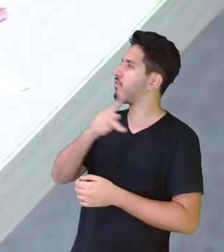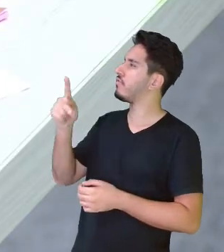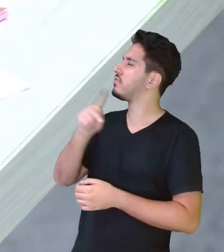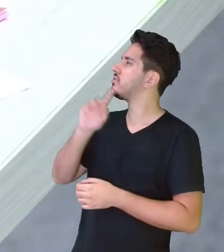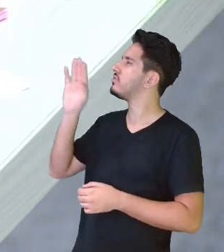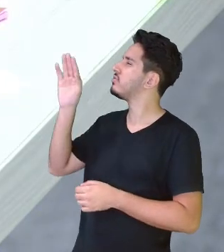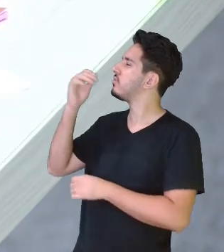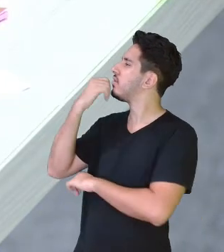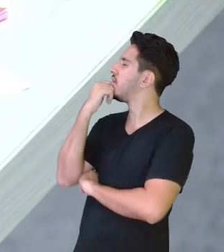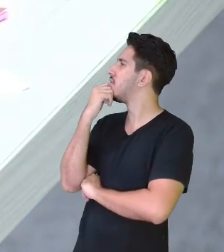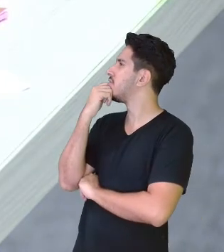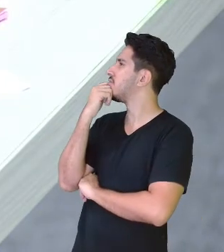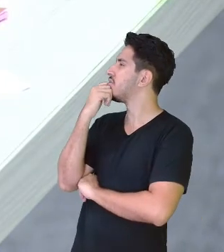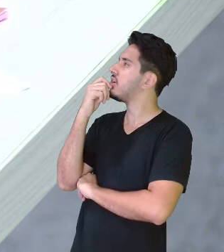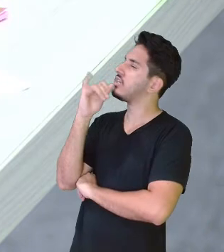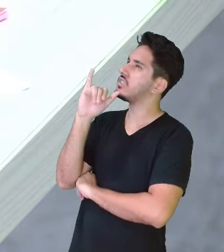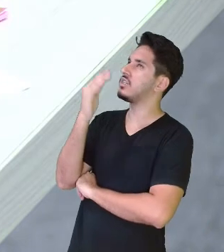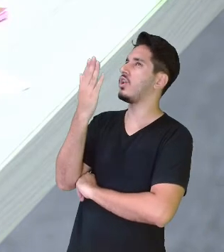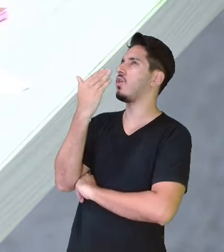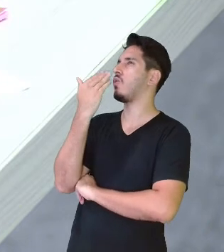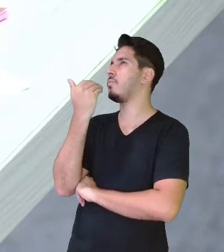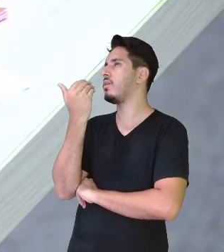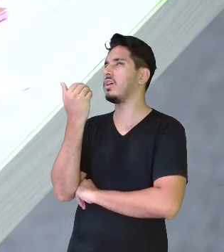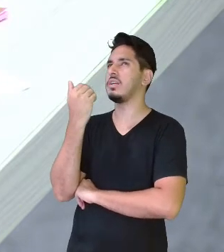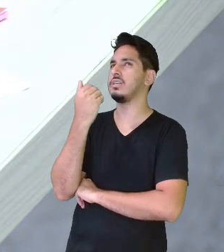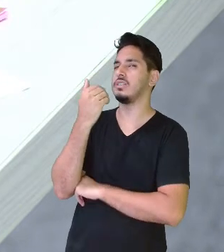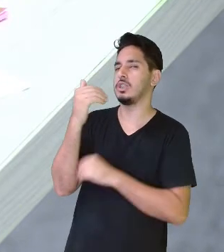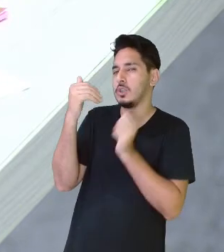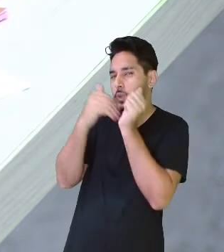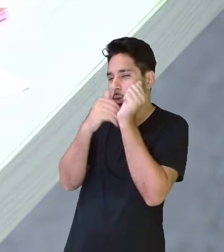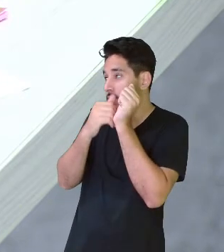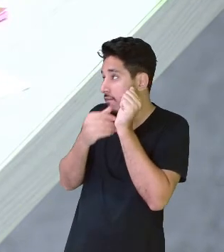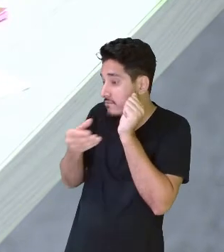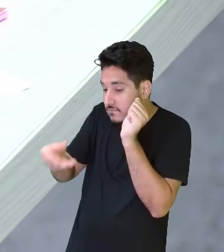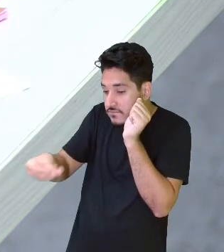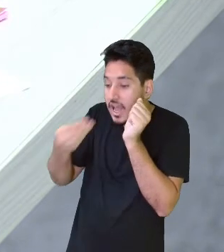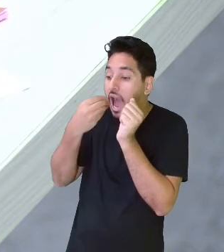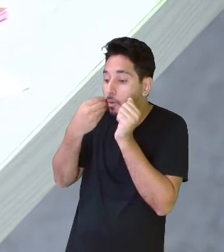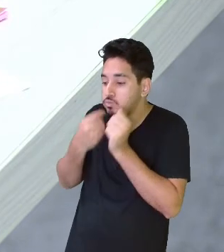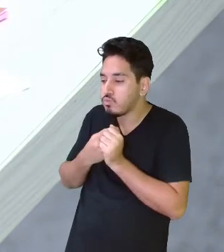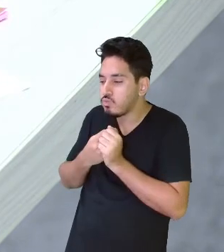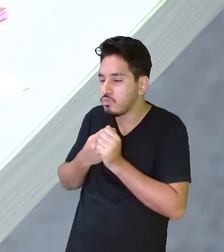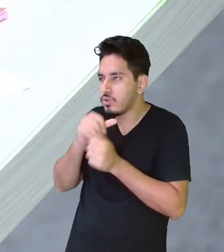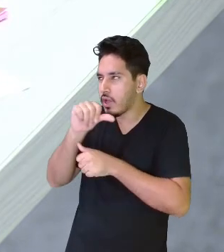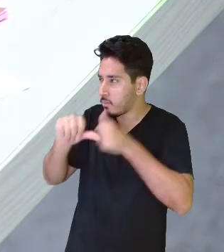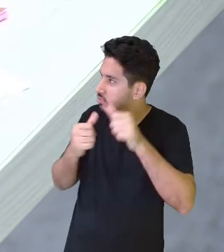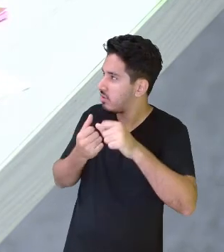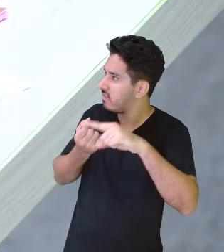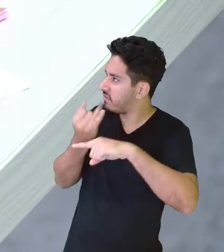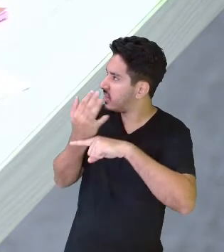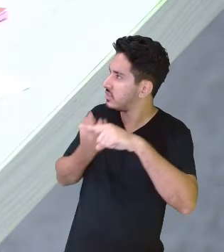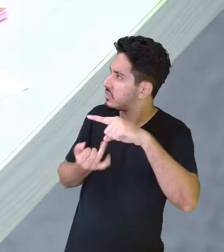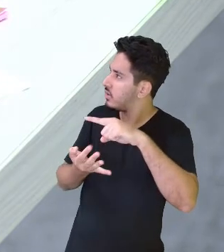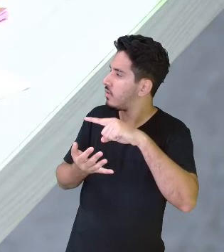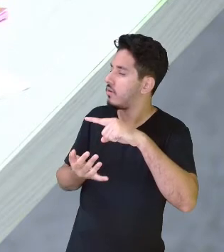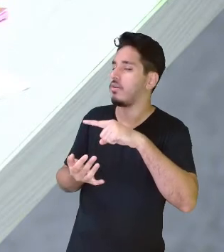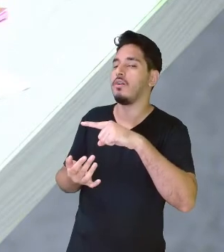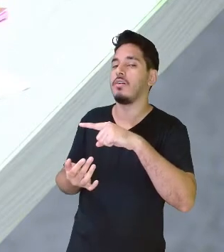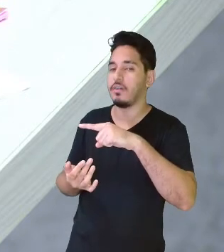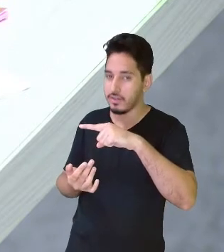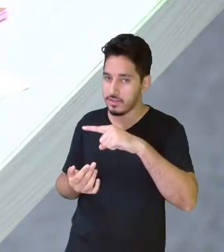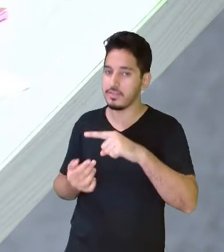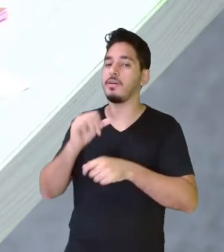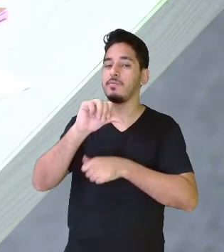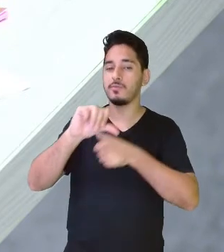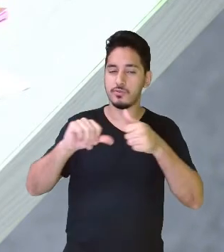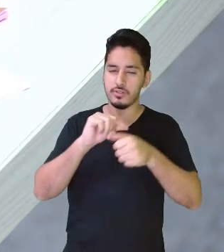Professora, e se ele pegasse mais um pedaço escondido? Mudaria a fração? Mudaria.